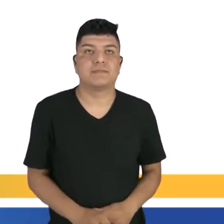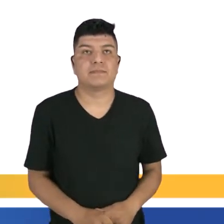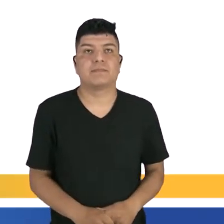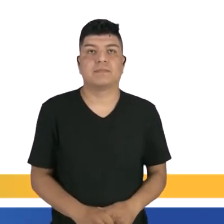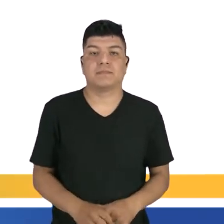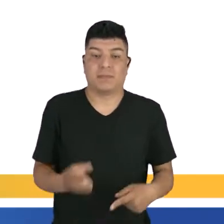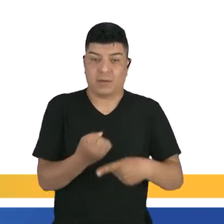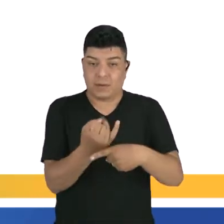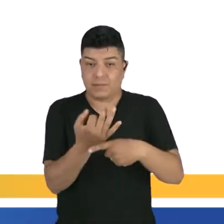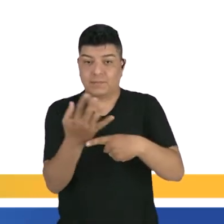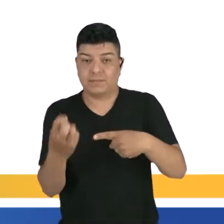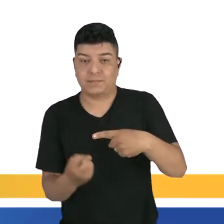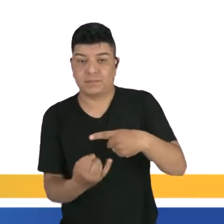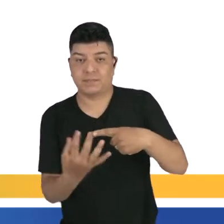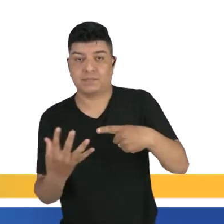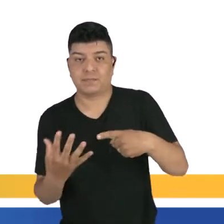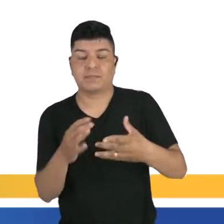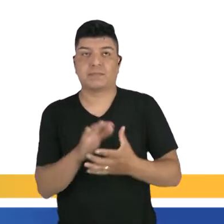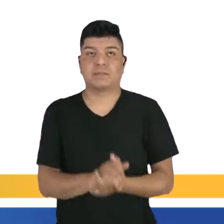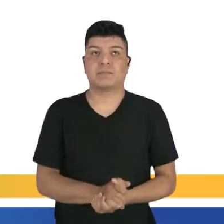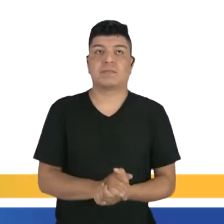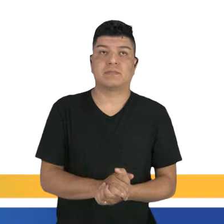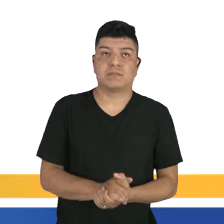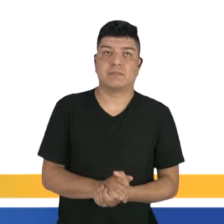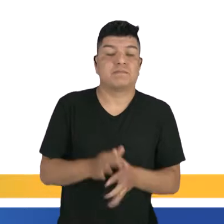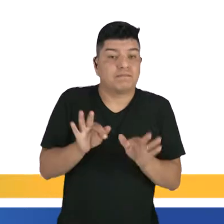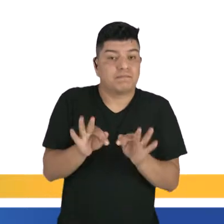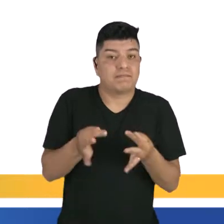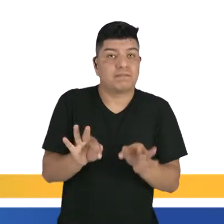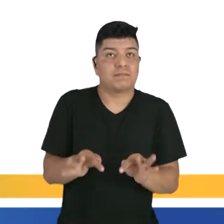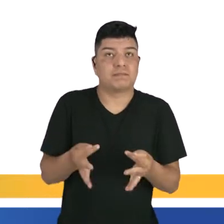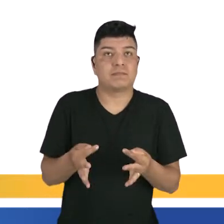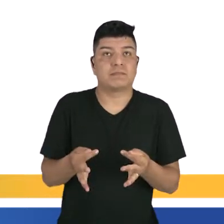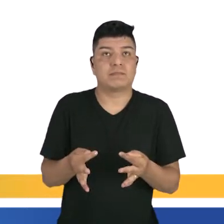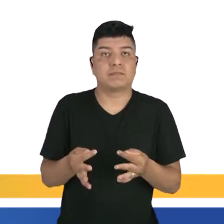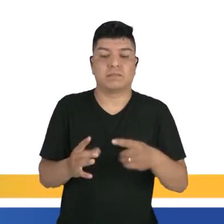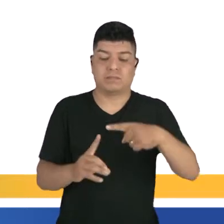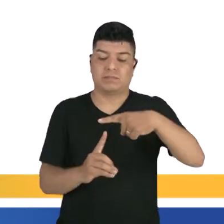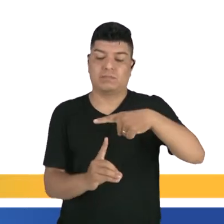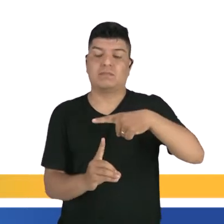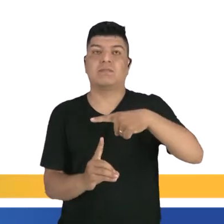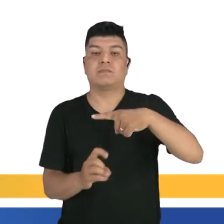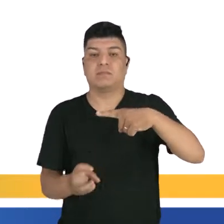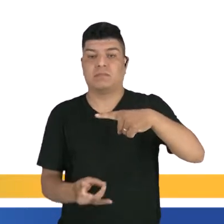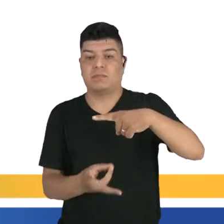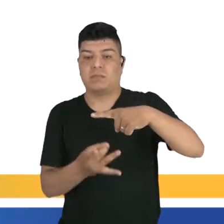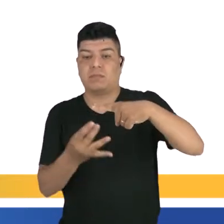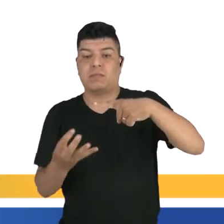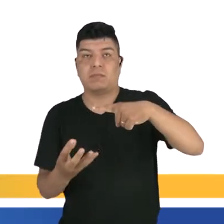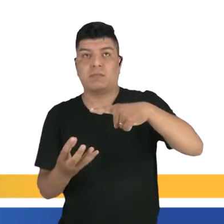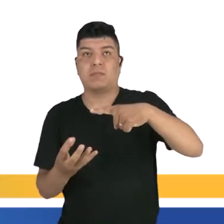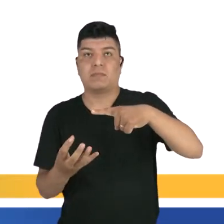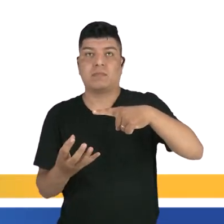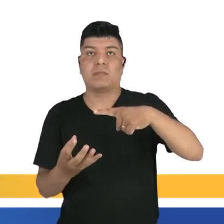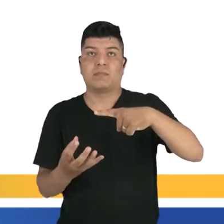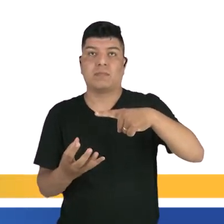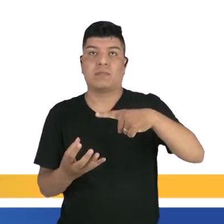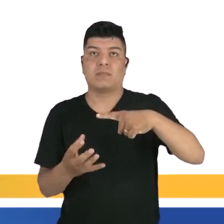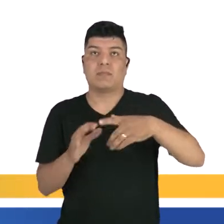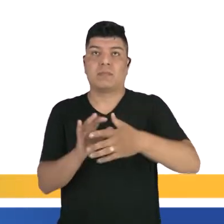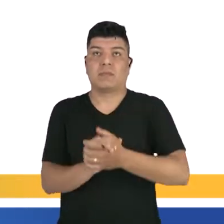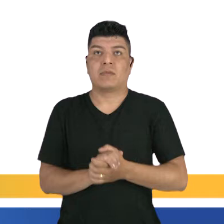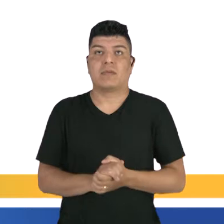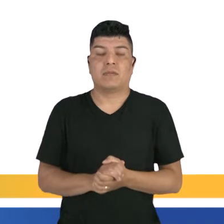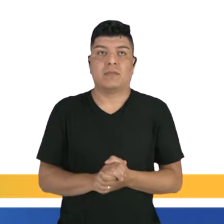Representando uma fração. Representar uma fração é bem simples. O denominador indica a quantidade em que a